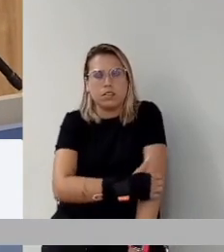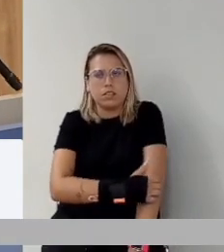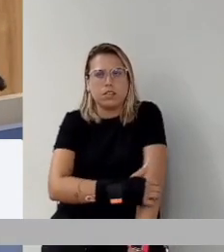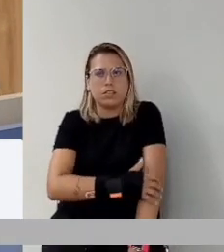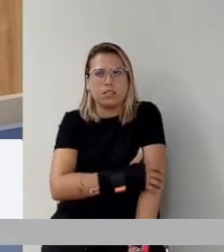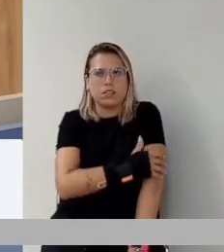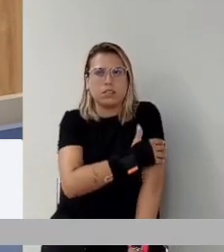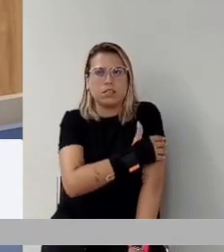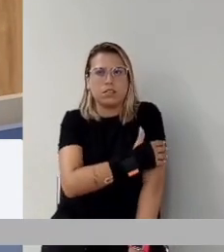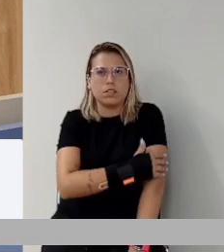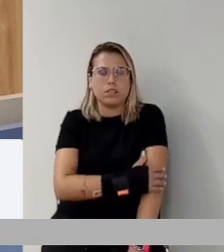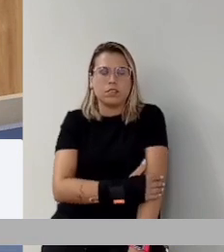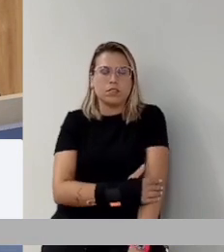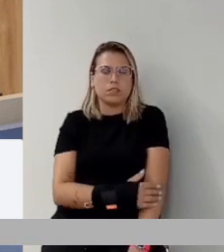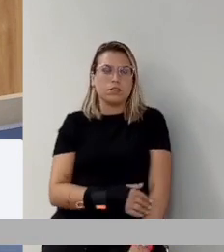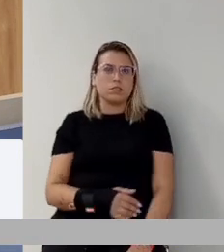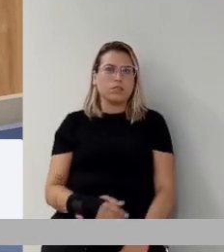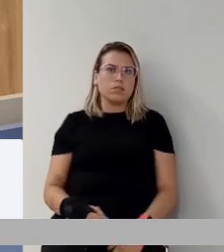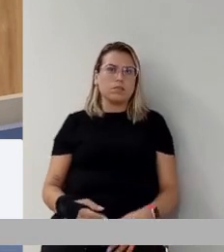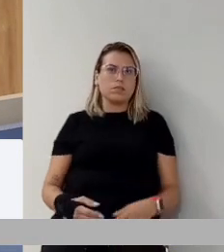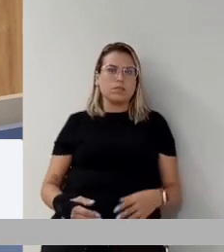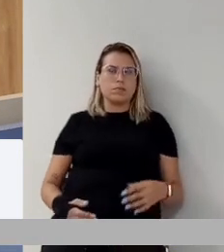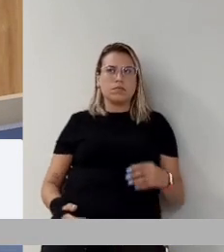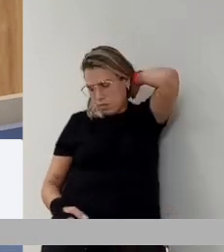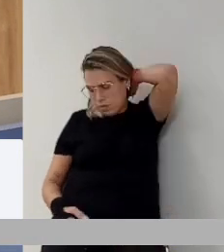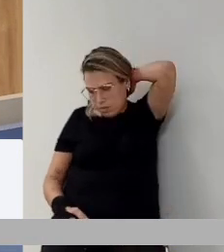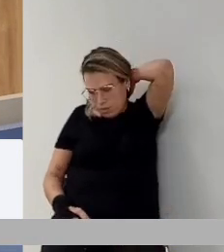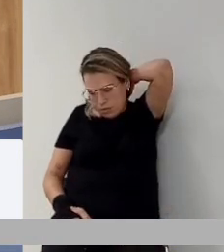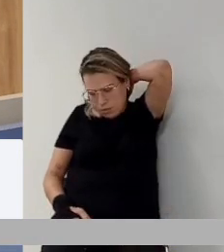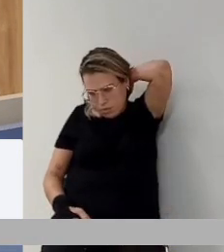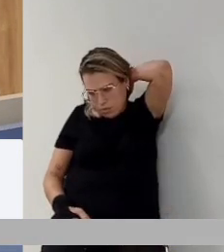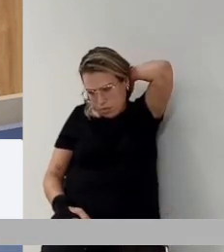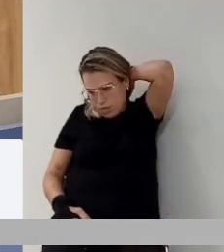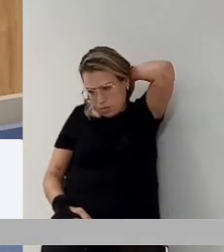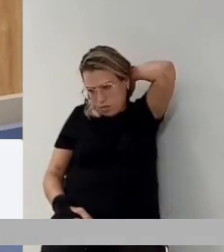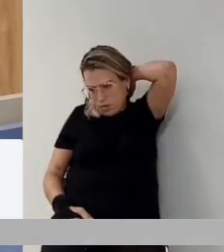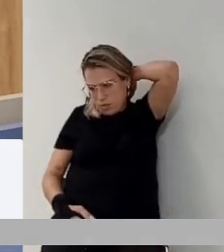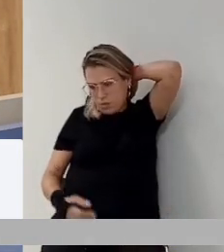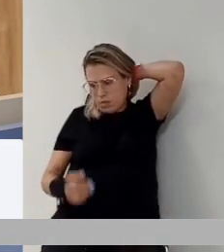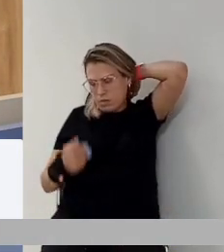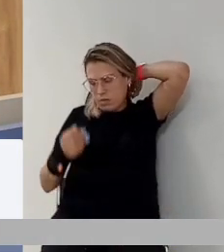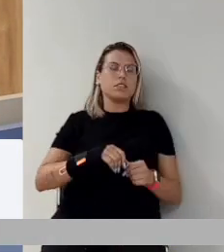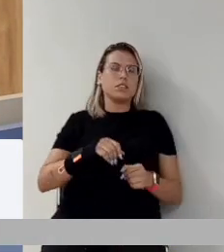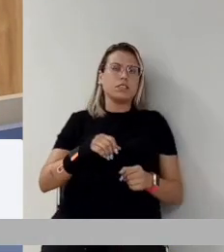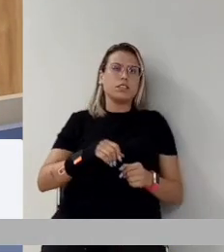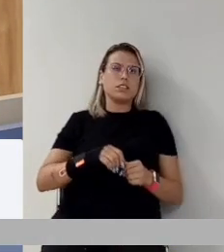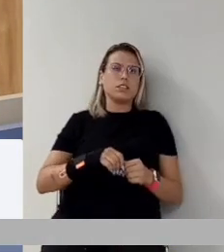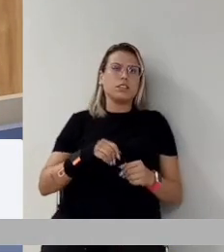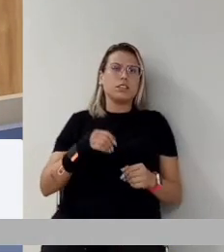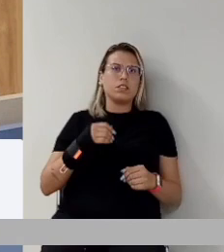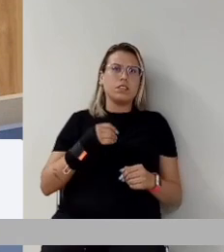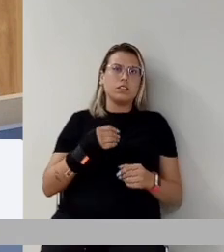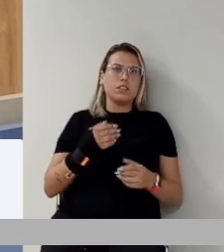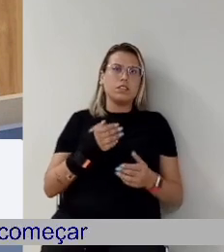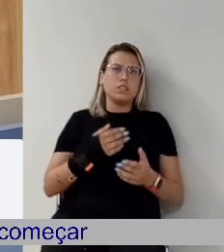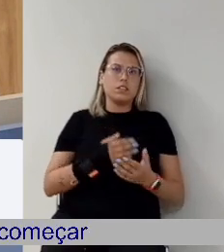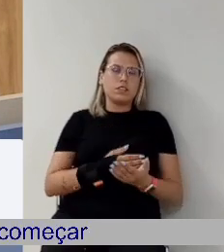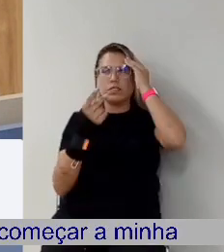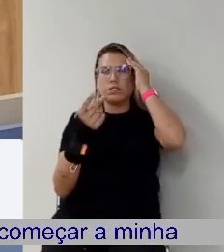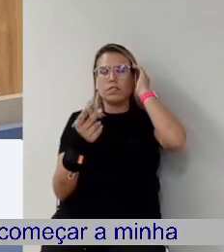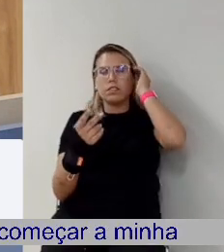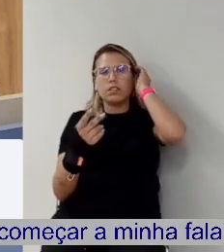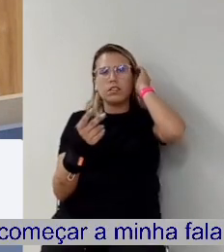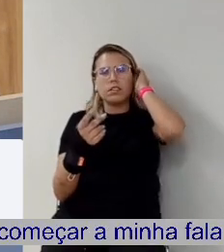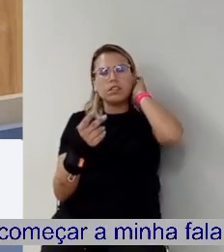bica como eu venho fazendo eu vou começar a minha